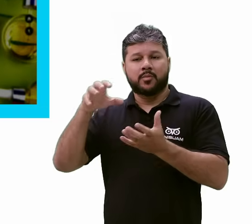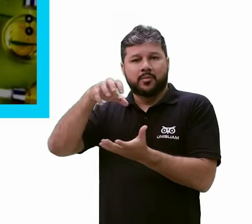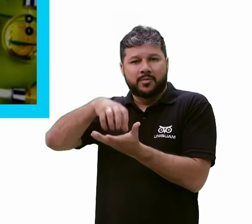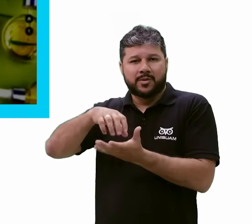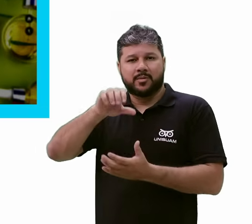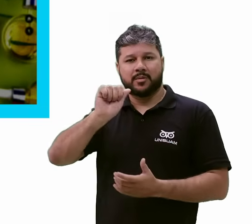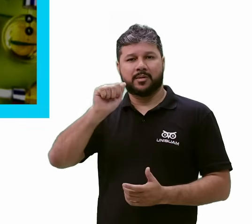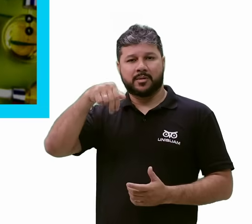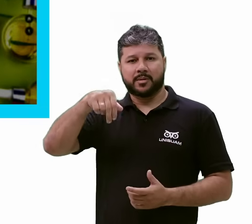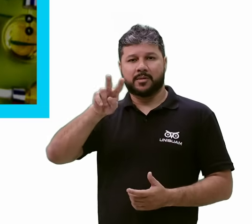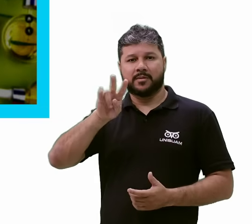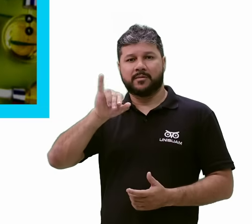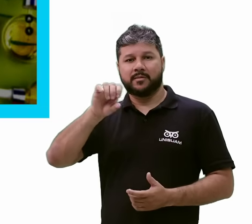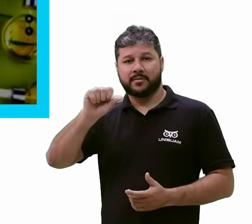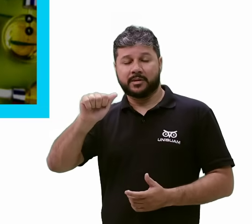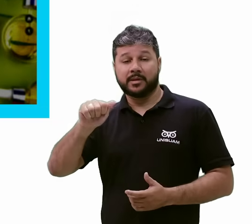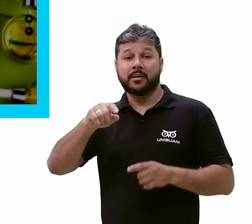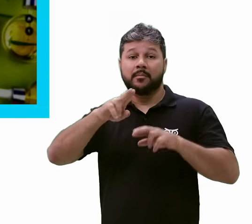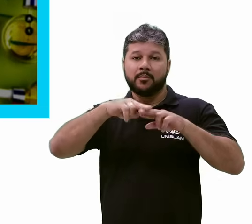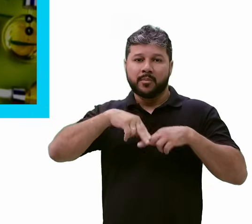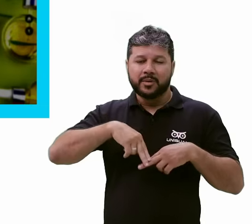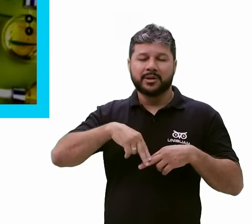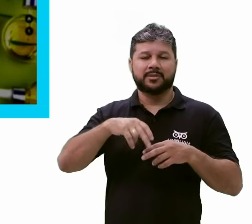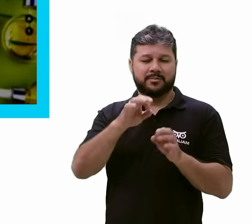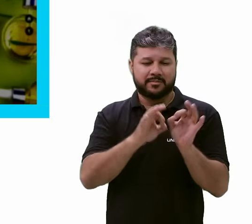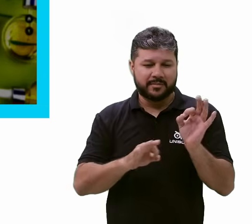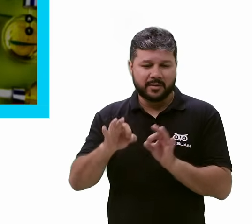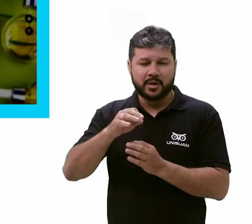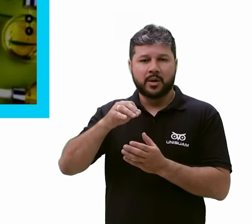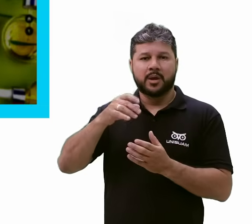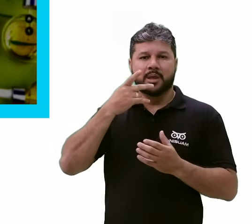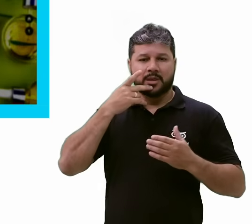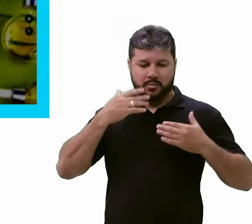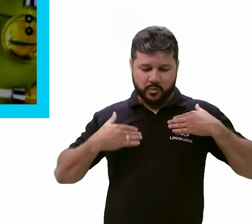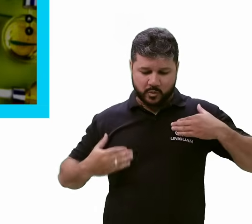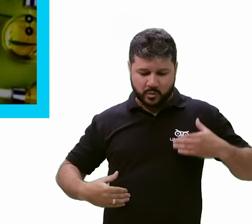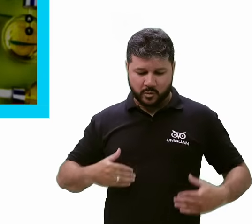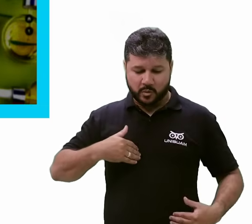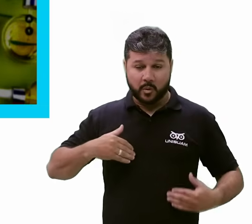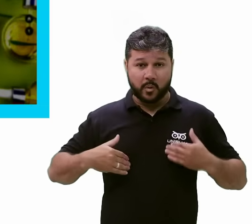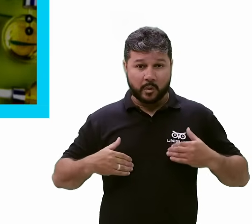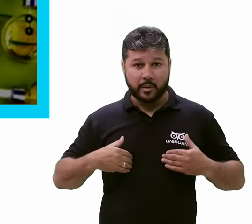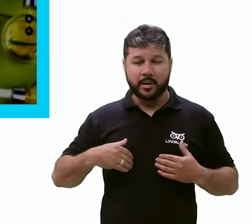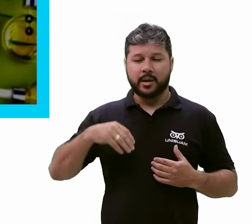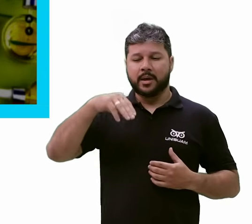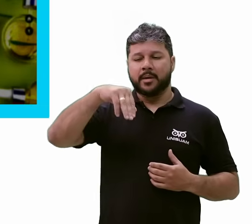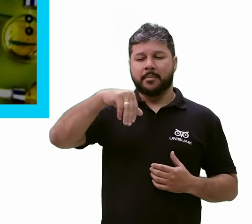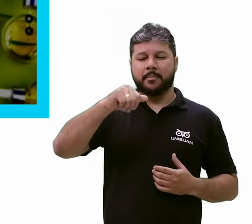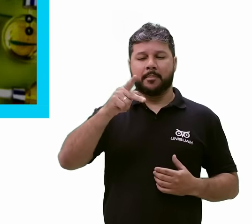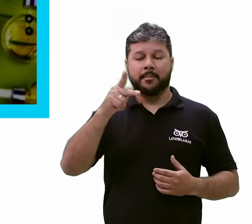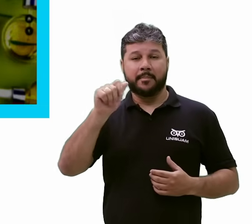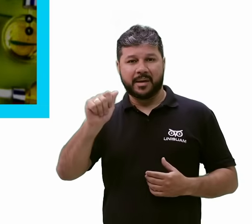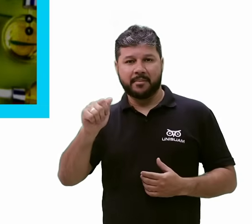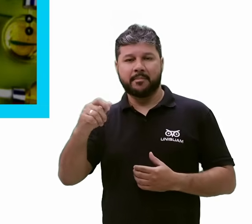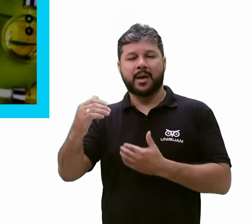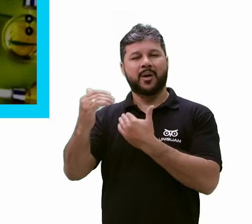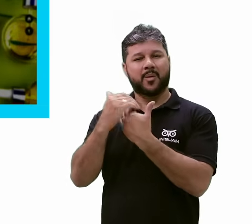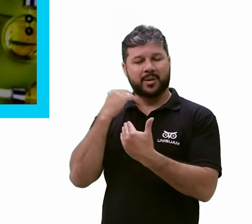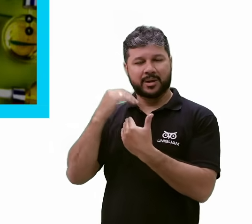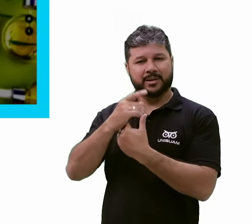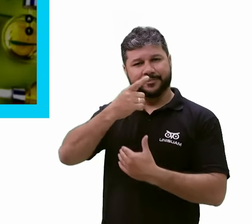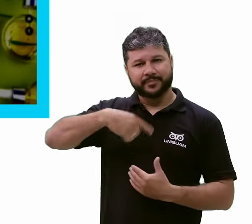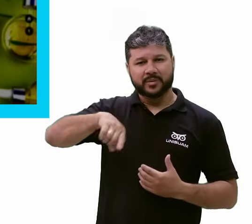pela Anvisa. Dessa forma, o MAPA, que é o órgão específico que